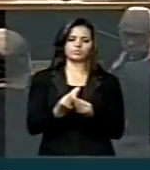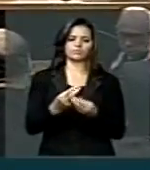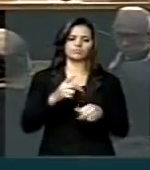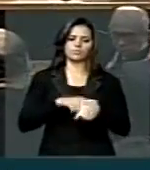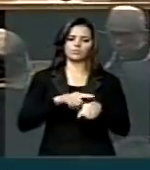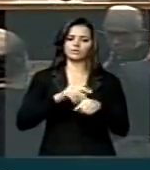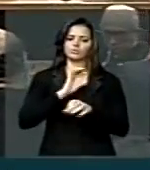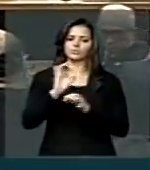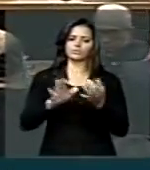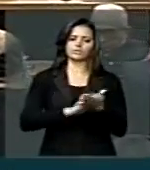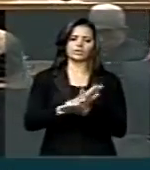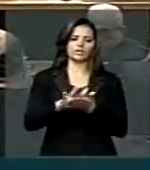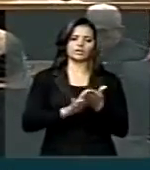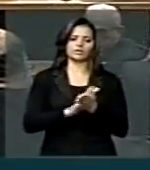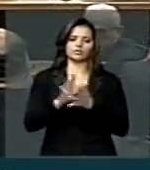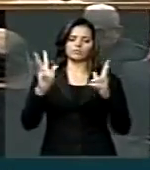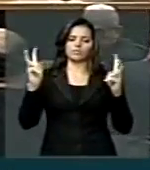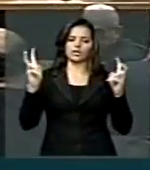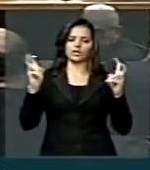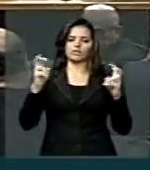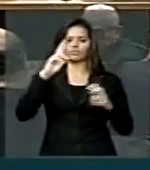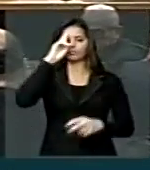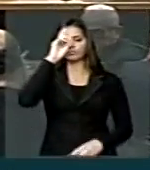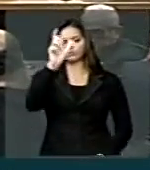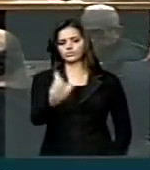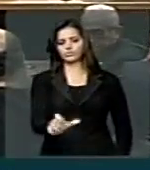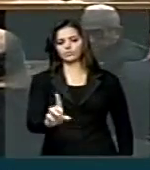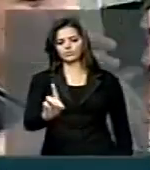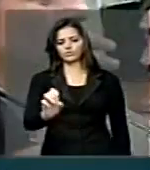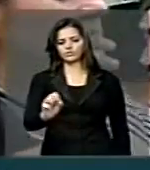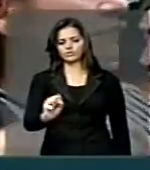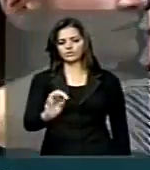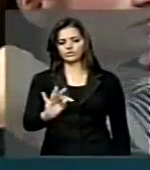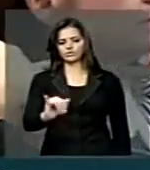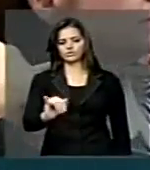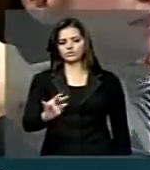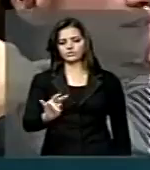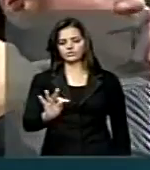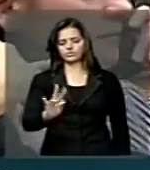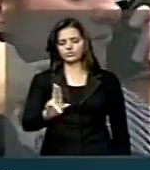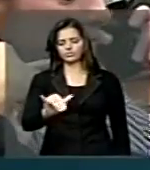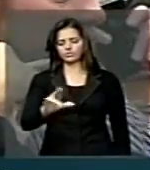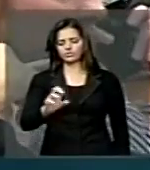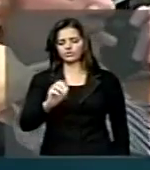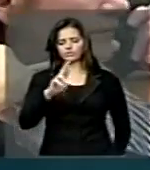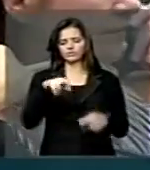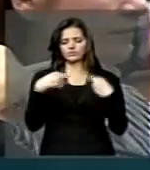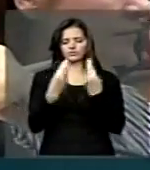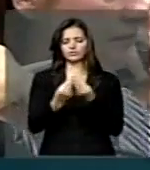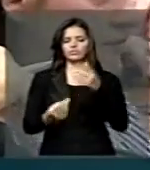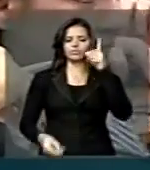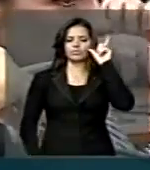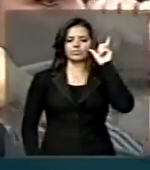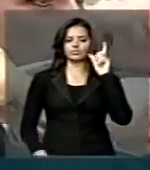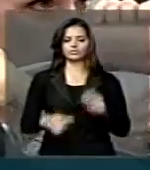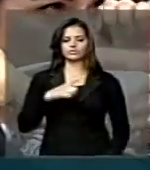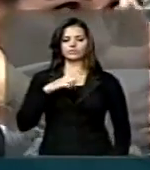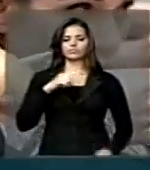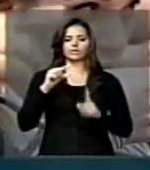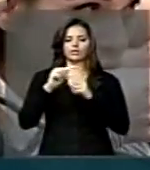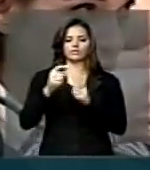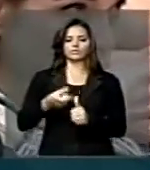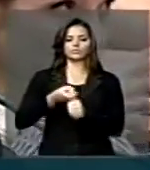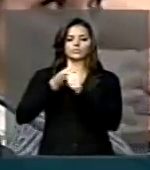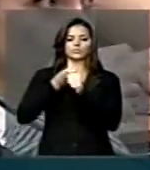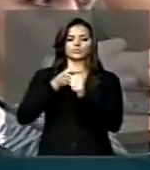foi usada essa expressão pelo presidente que o senhor foi destituído. Segundo, a sessão de ontem o senhor usou as palavras que estava